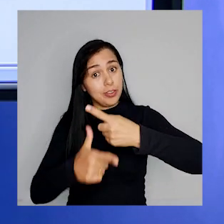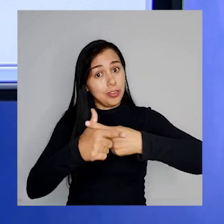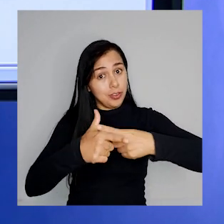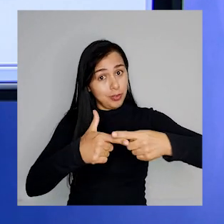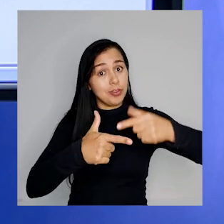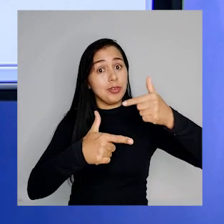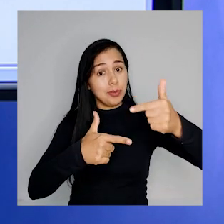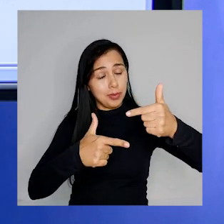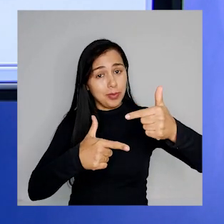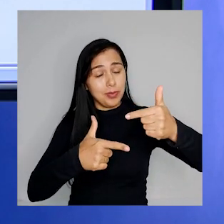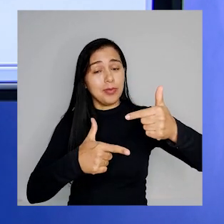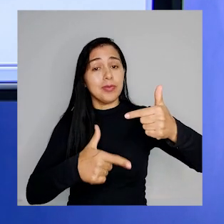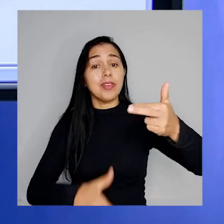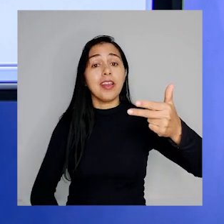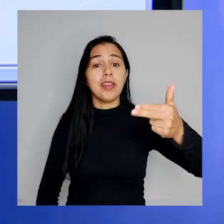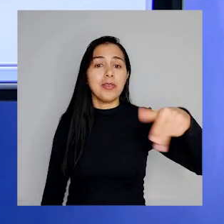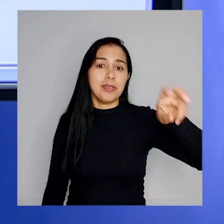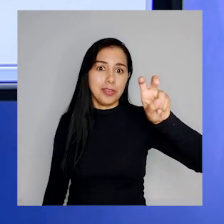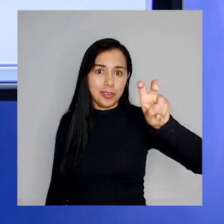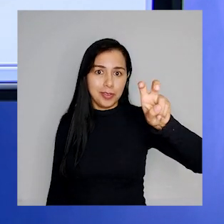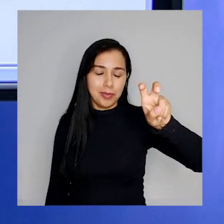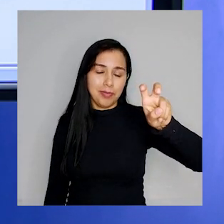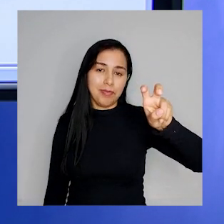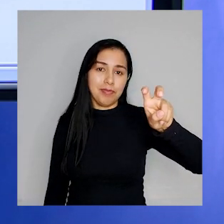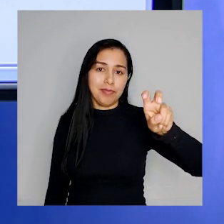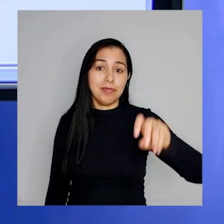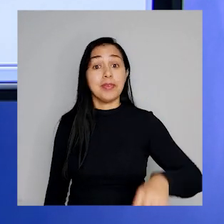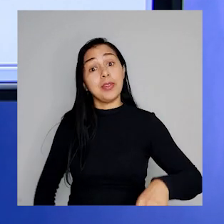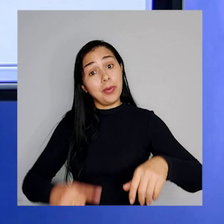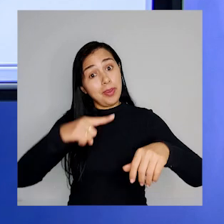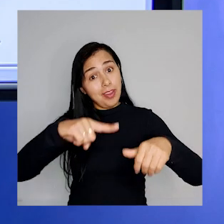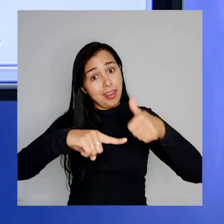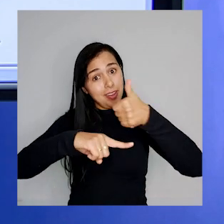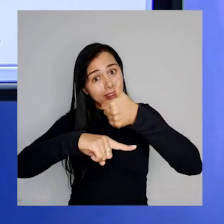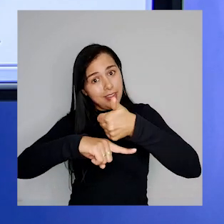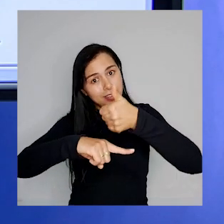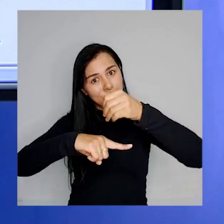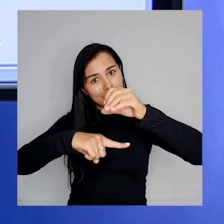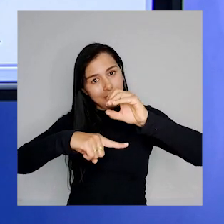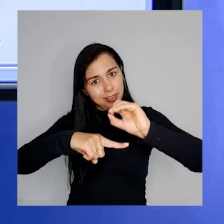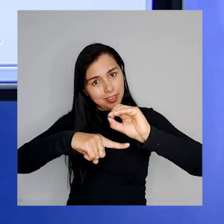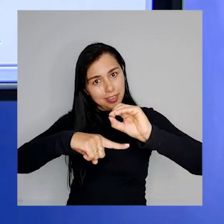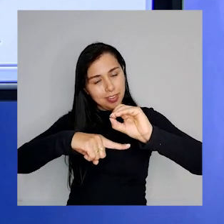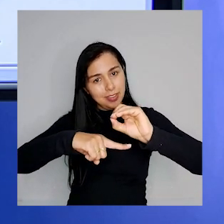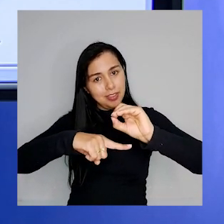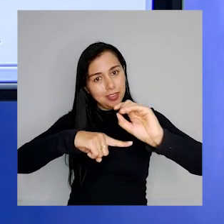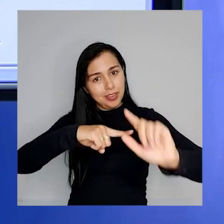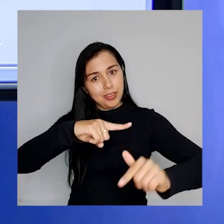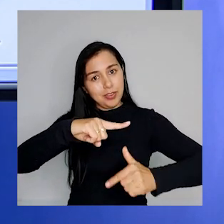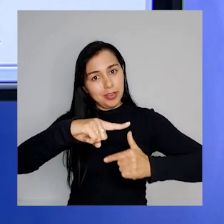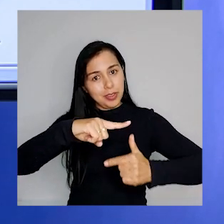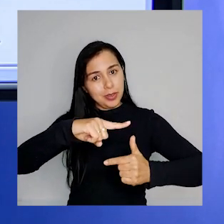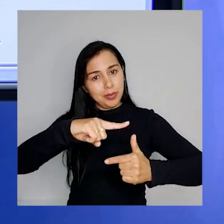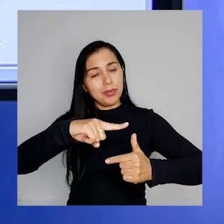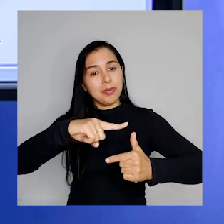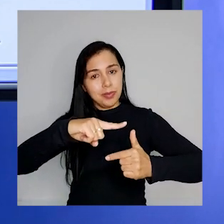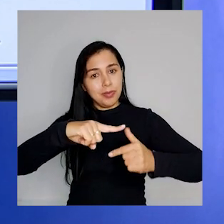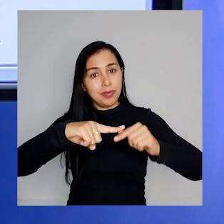que 10 dividido para 2 vai me trazer essa